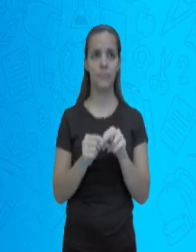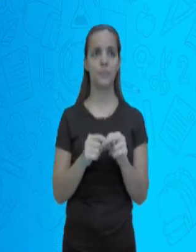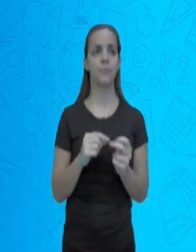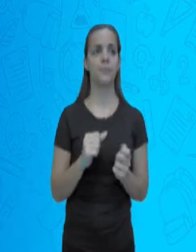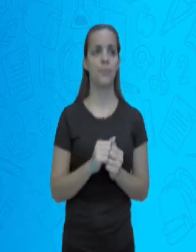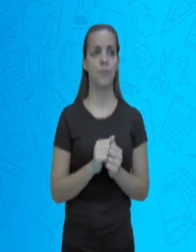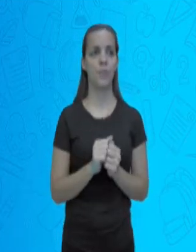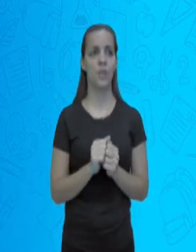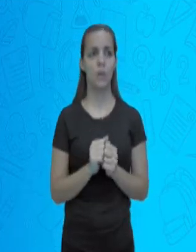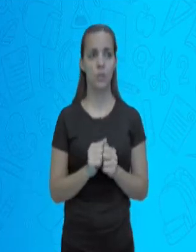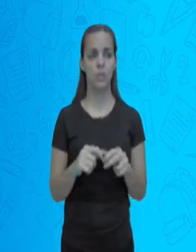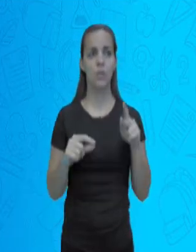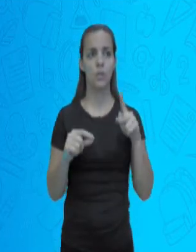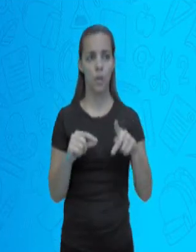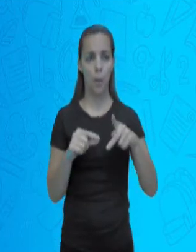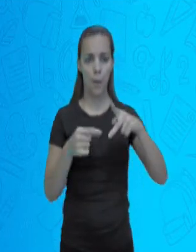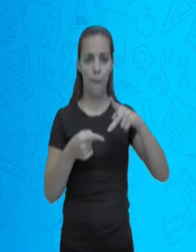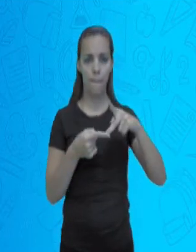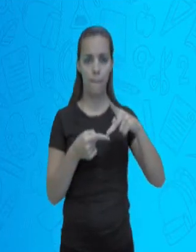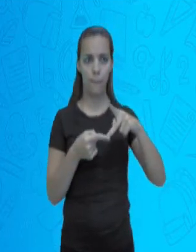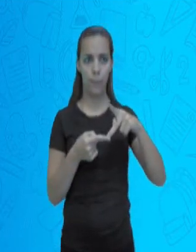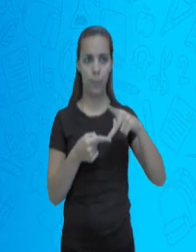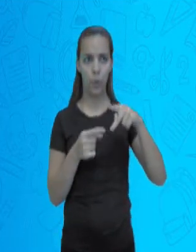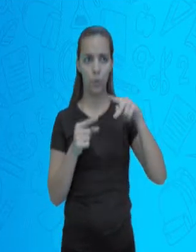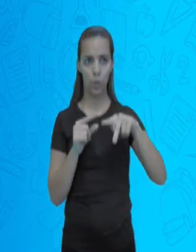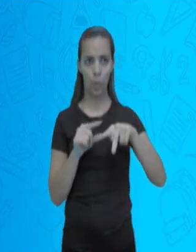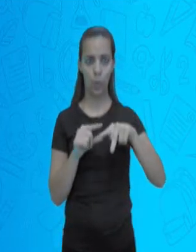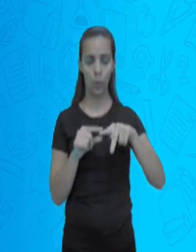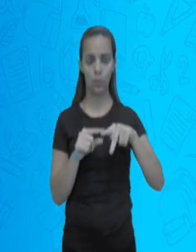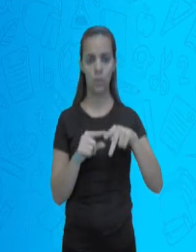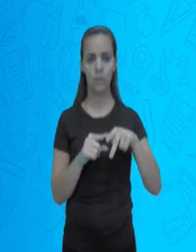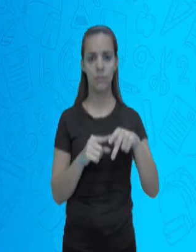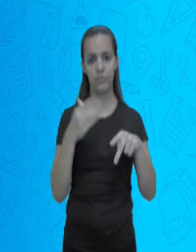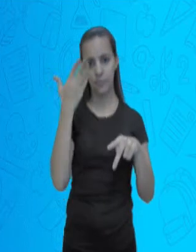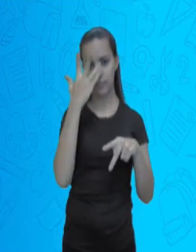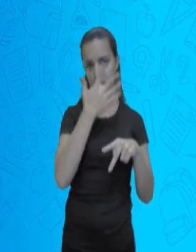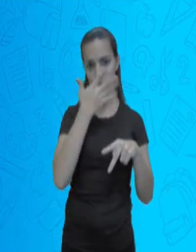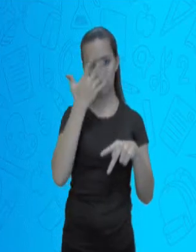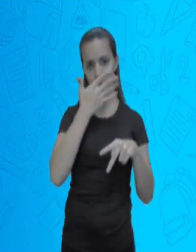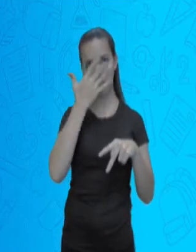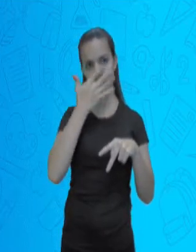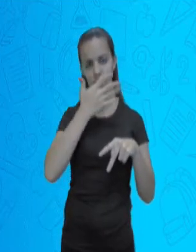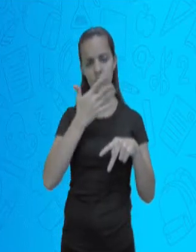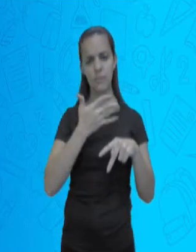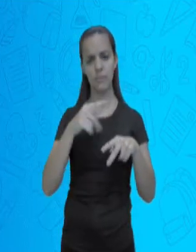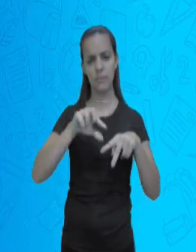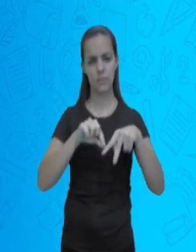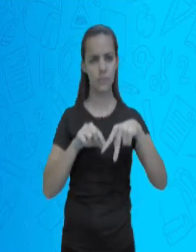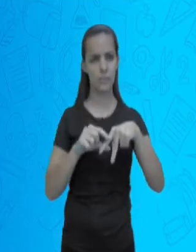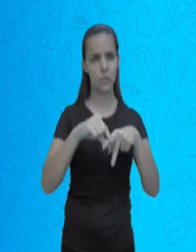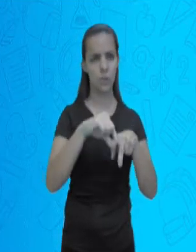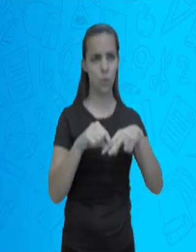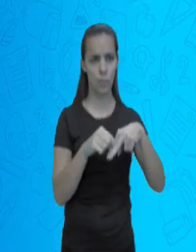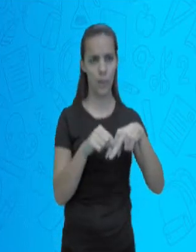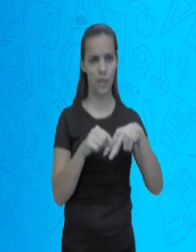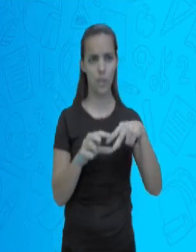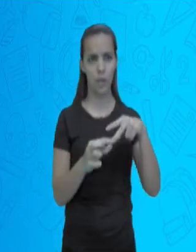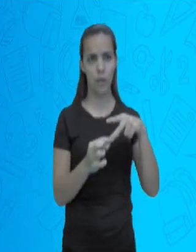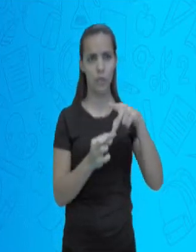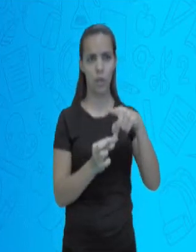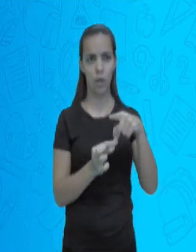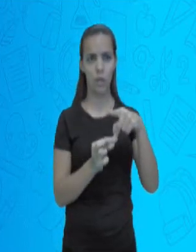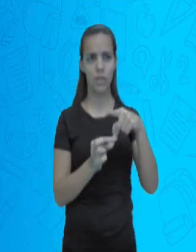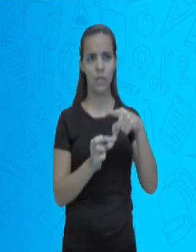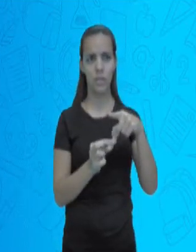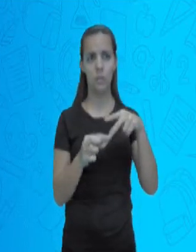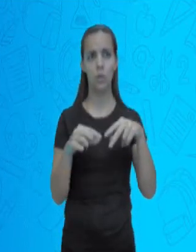Aí, de novo, com a ponta seca do compasso, só que agora no ponto B, eu torno sinalizar um